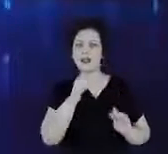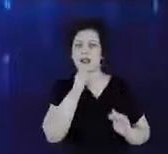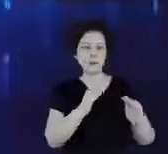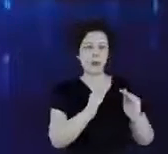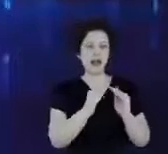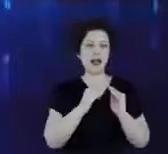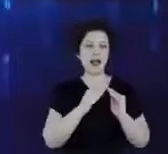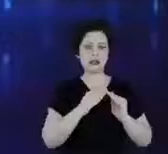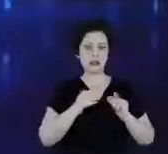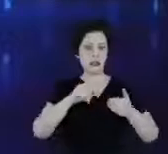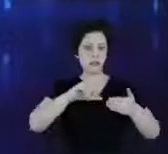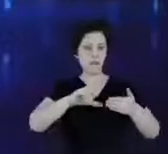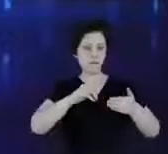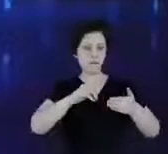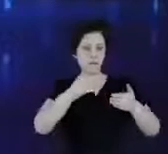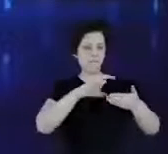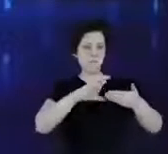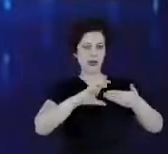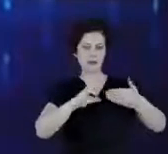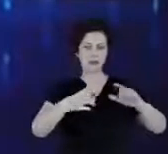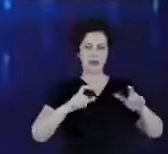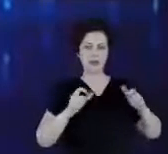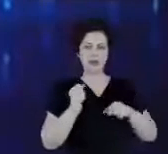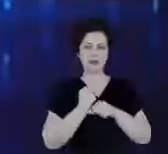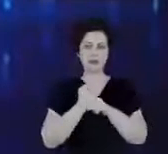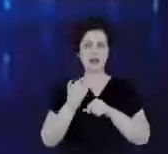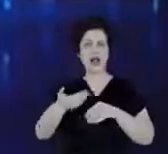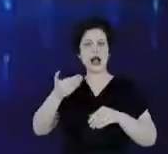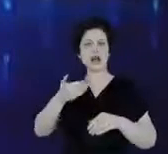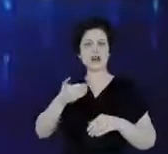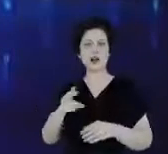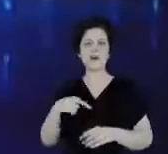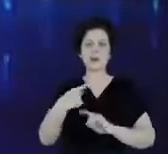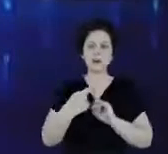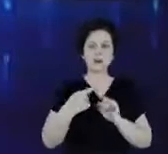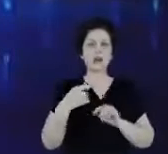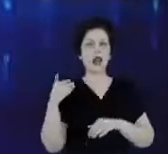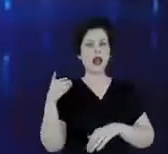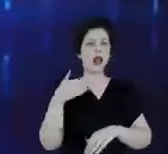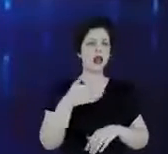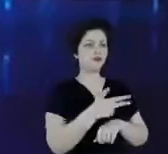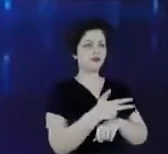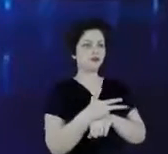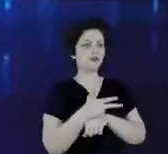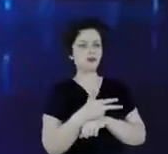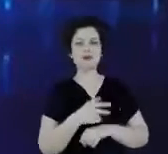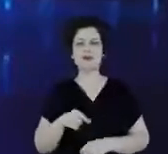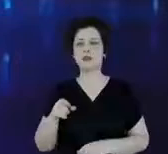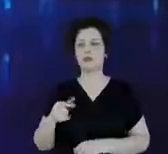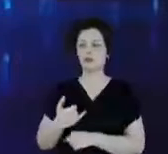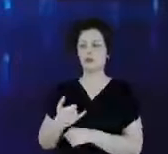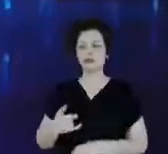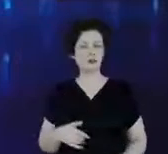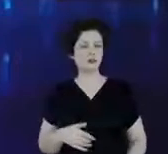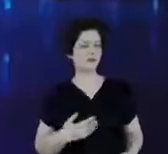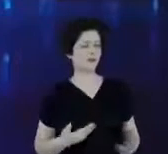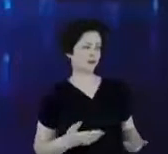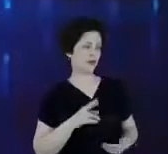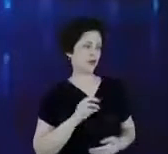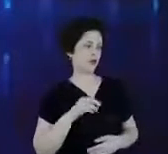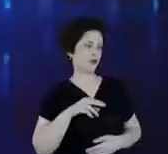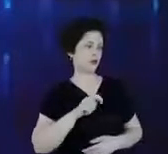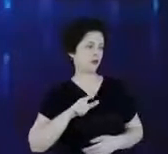pré-fabricadas que são e lá tem que filmar isso tá E tava fora do plano aí o chefe virou para mim falou assim Ronaldo